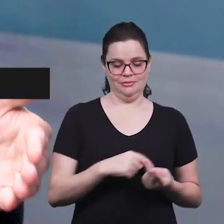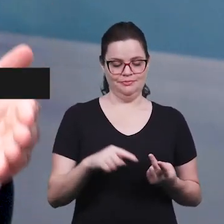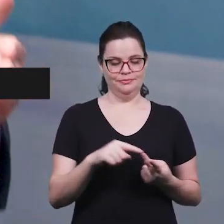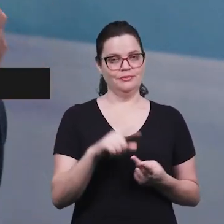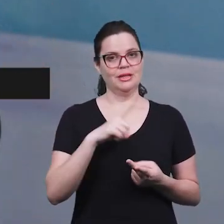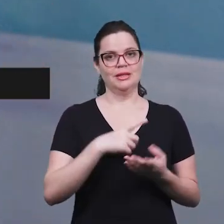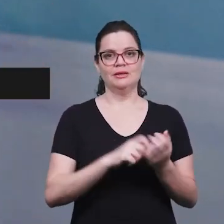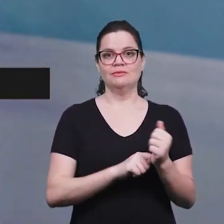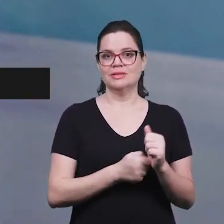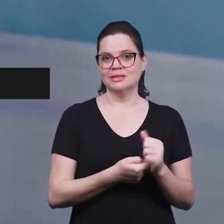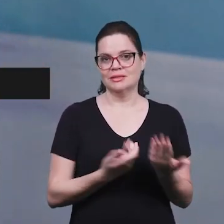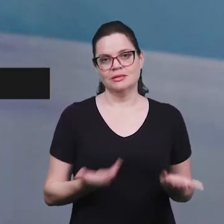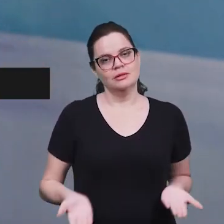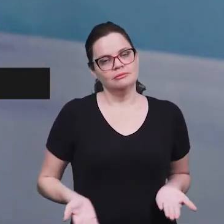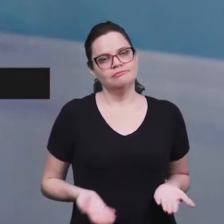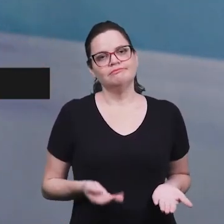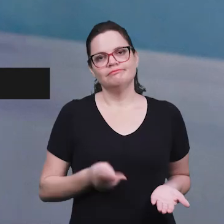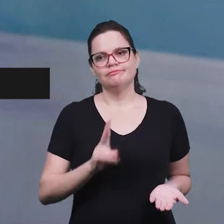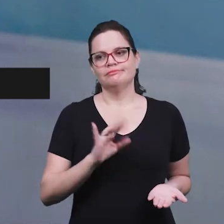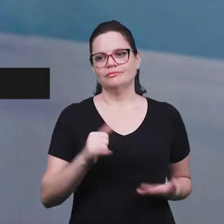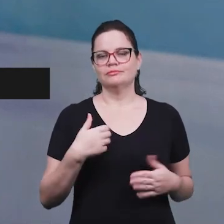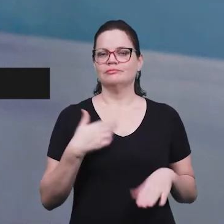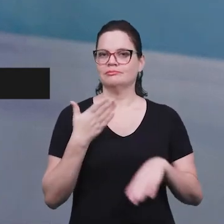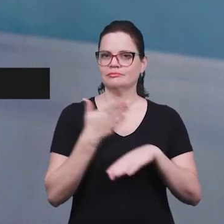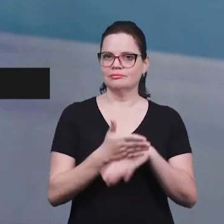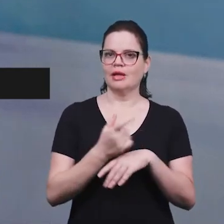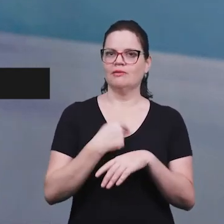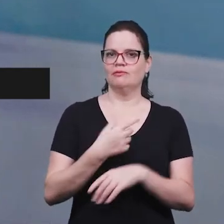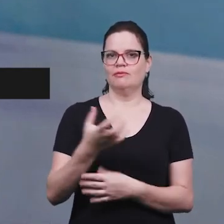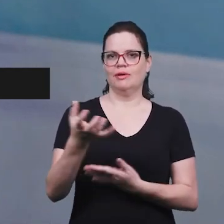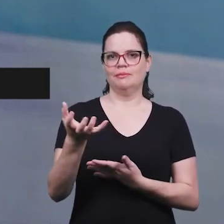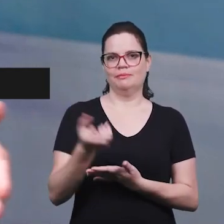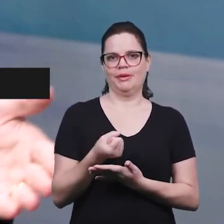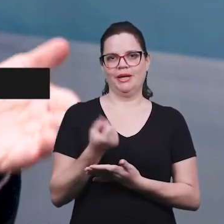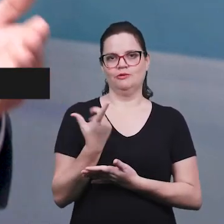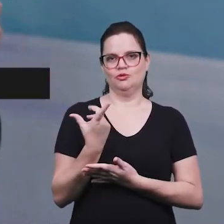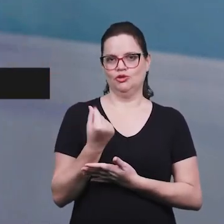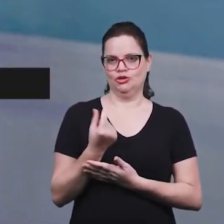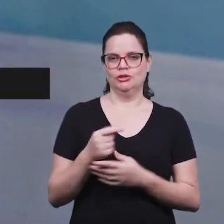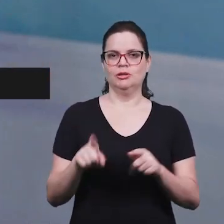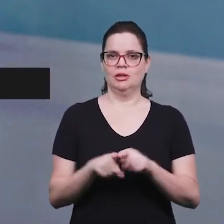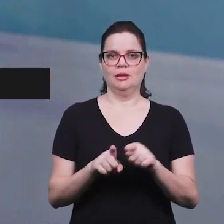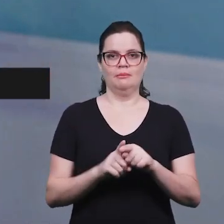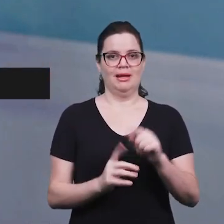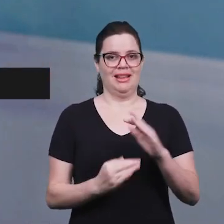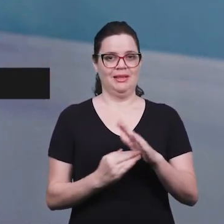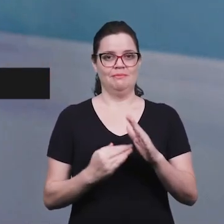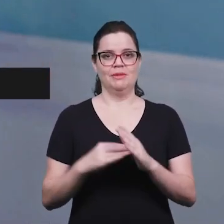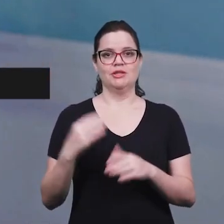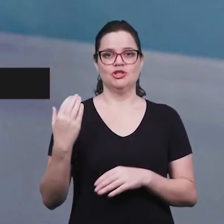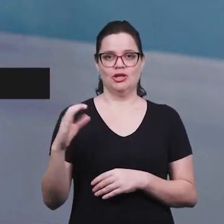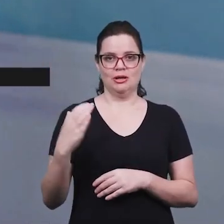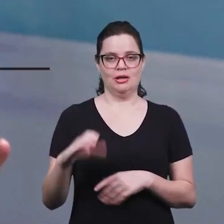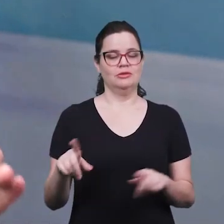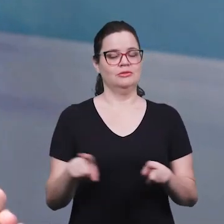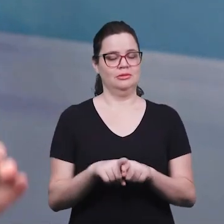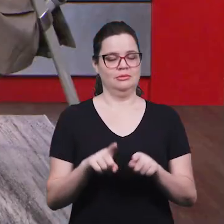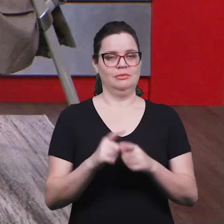cartão e à senha. E vão entrar na conta, vão sacar dinheiro, vão sacar os limites. E